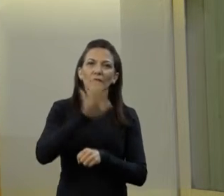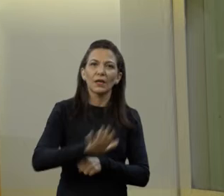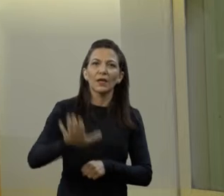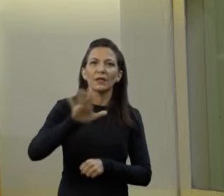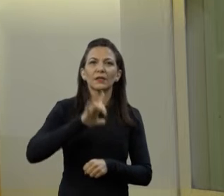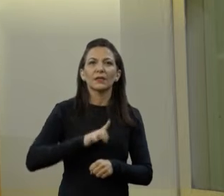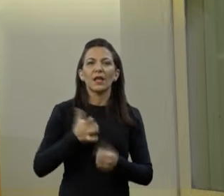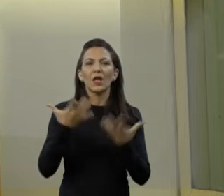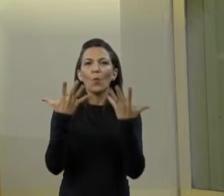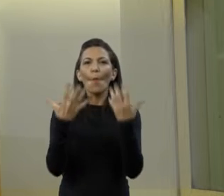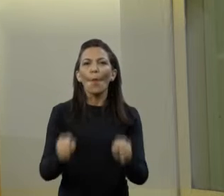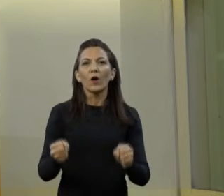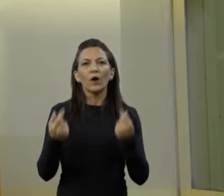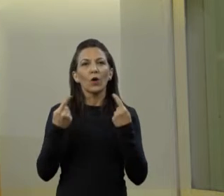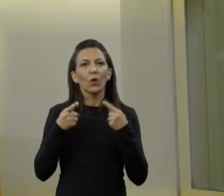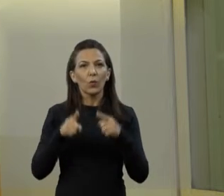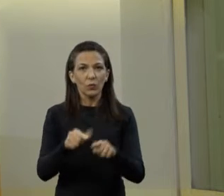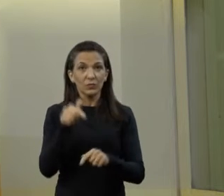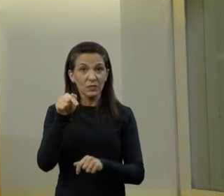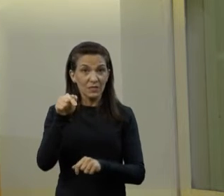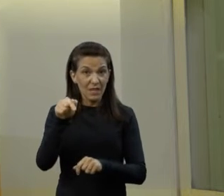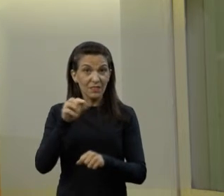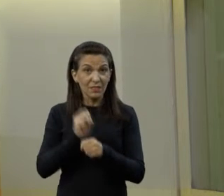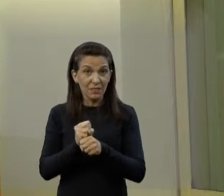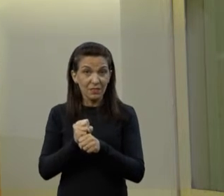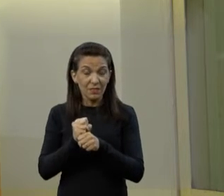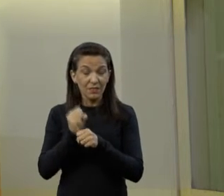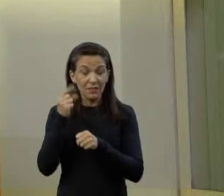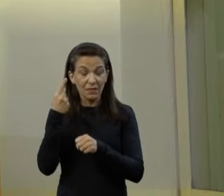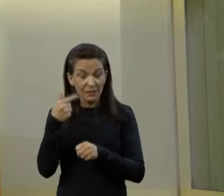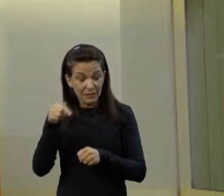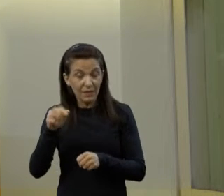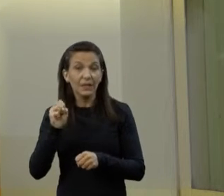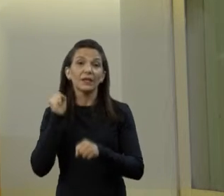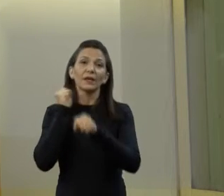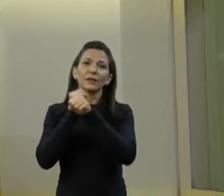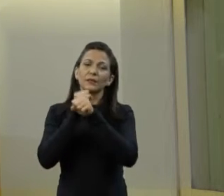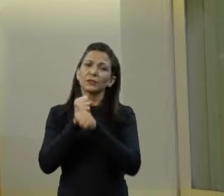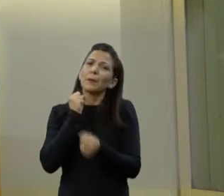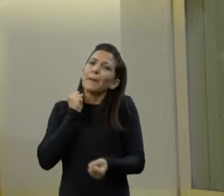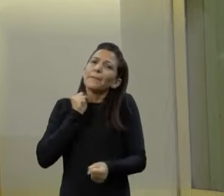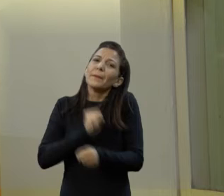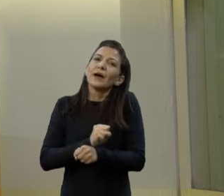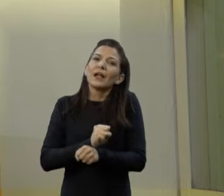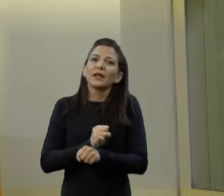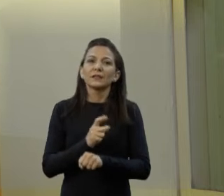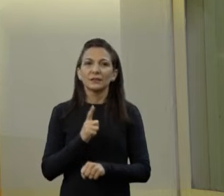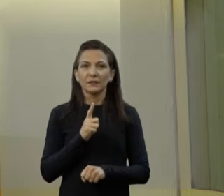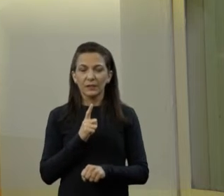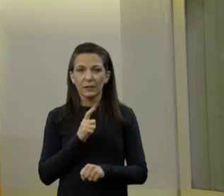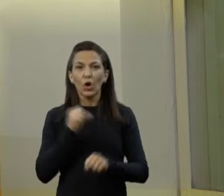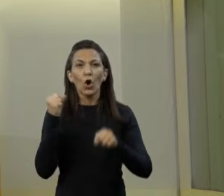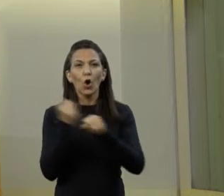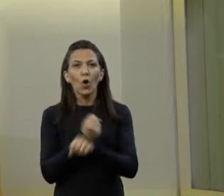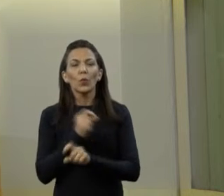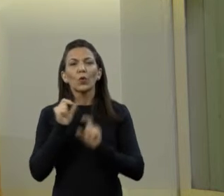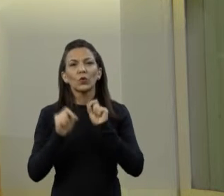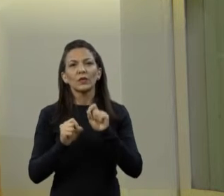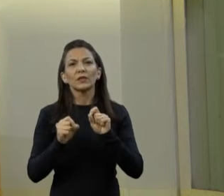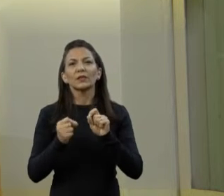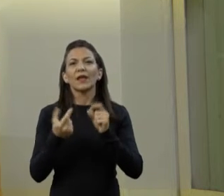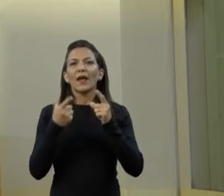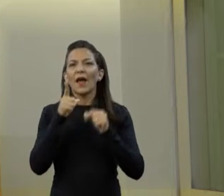que foi iniciado e sabe quando há 70 anos e estava paralisada essa mesma obra vai permitir